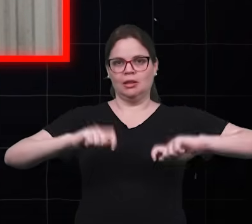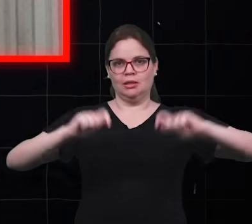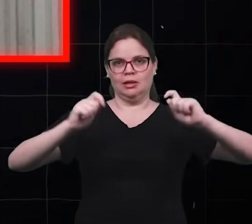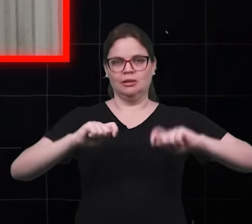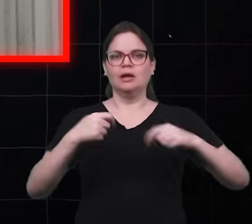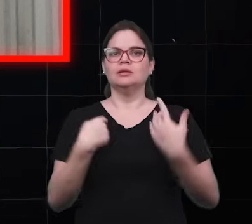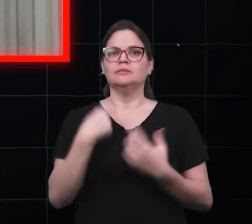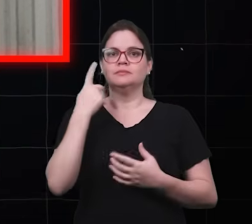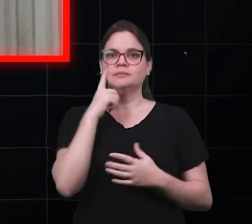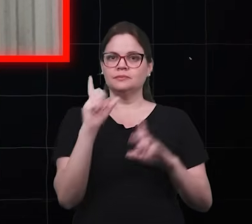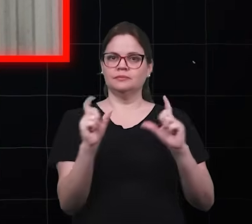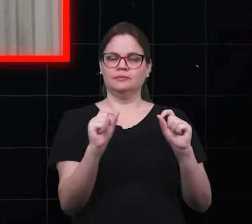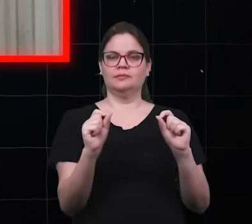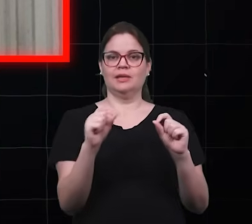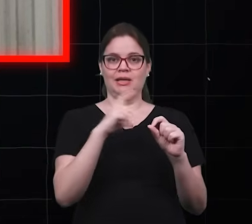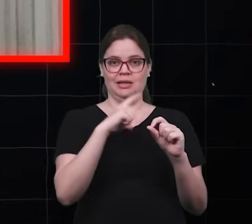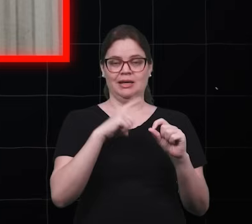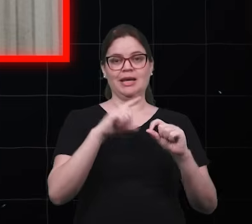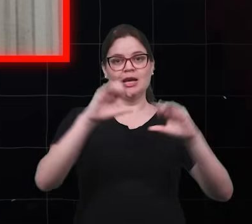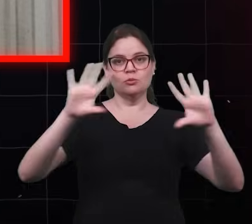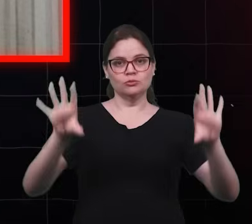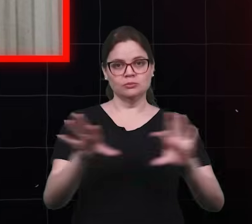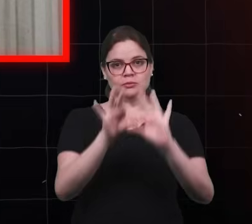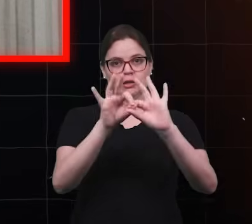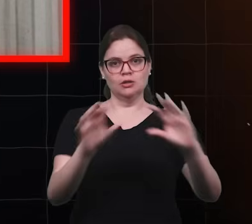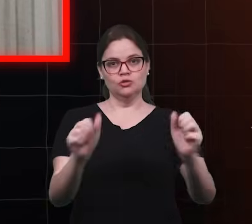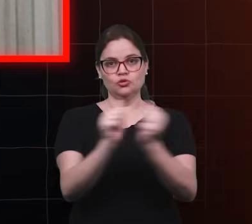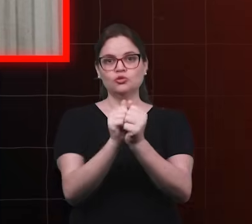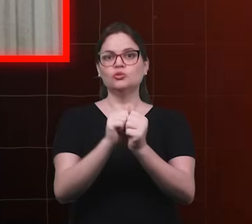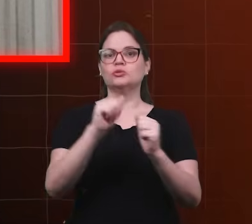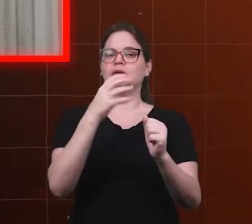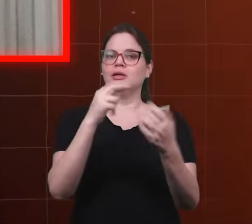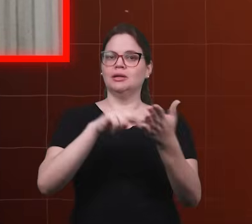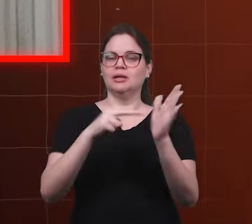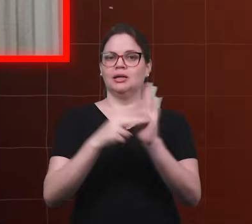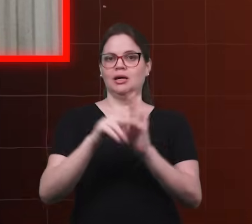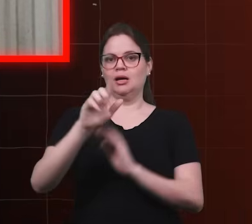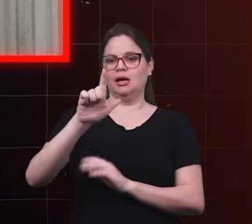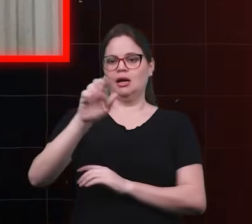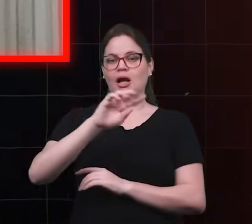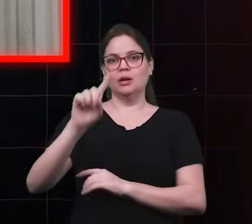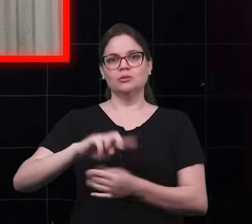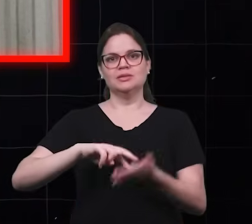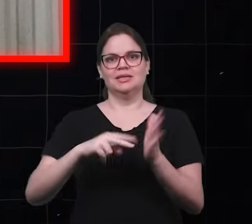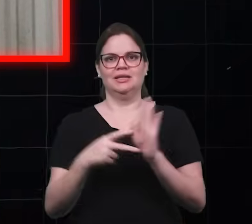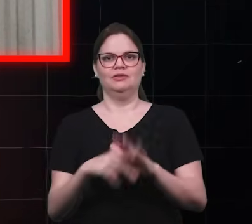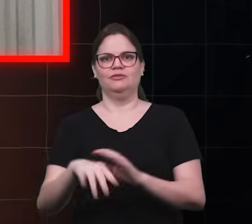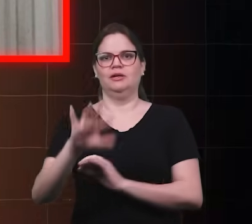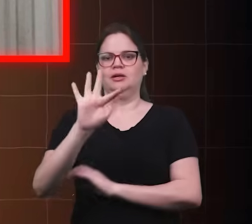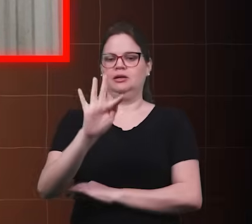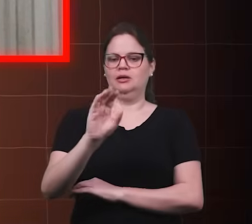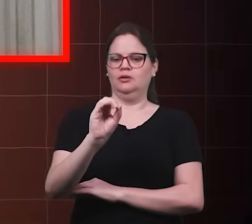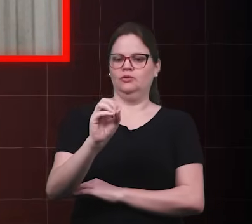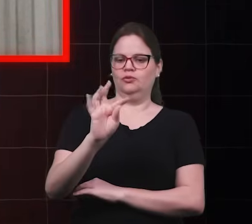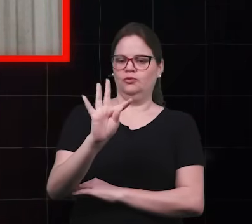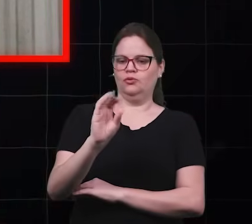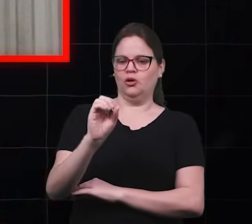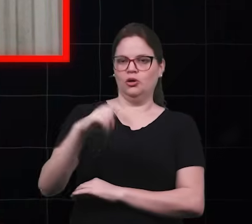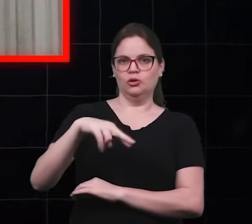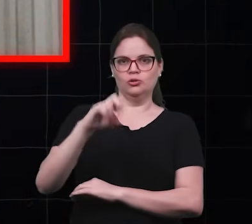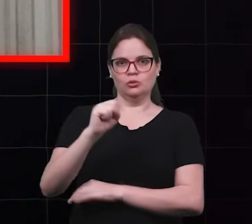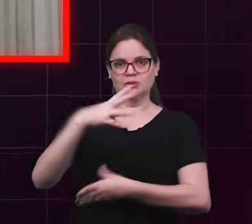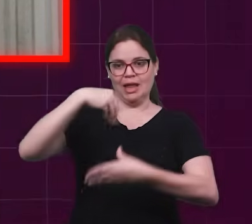pequenas partículas que formam a luz, nós chamamos de fótons. E esses fótons são gerados no interior